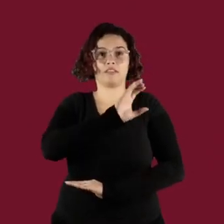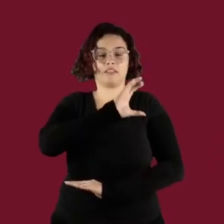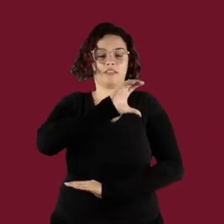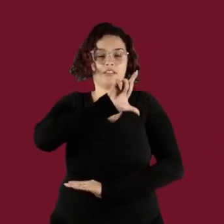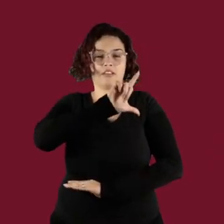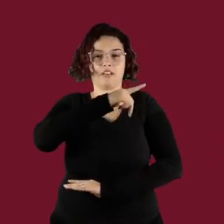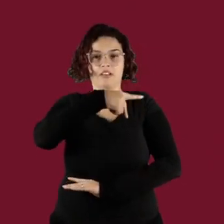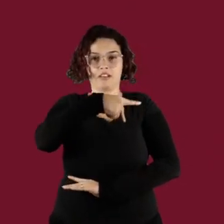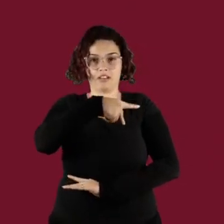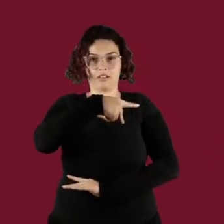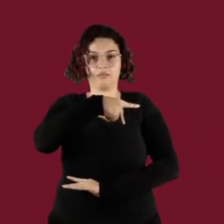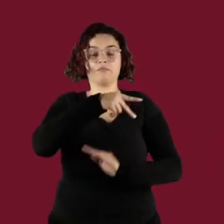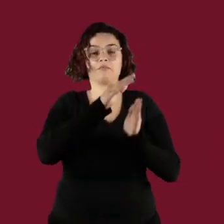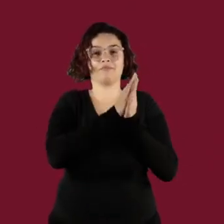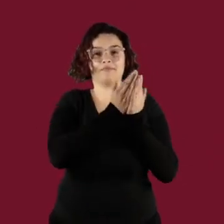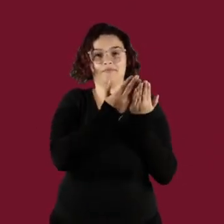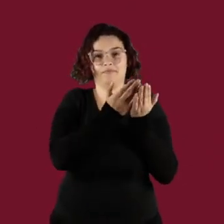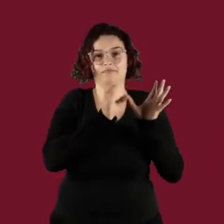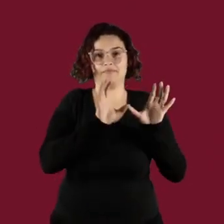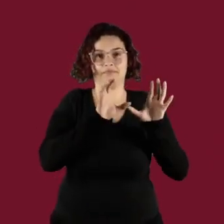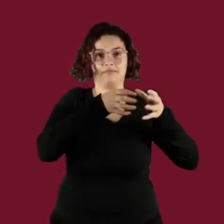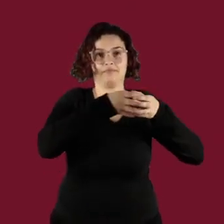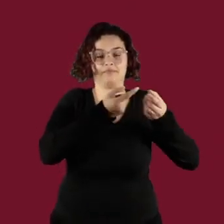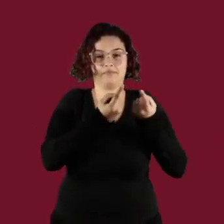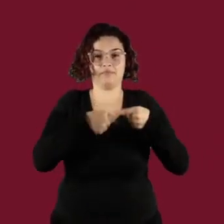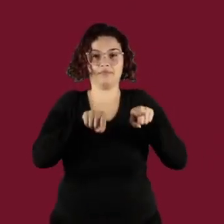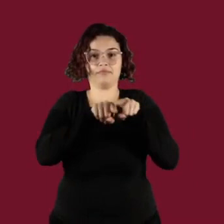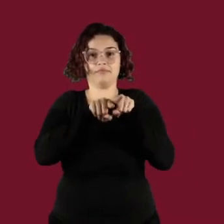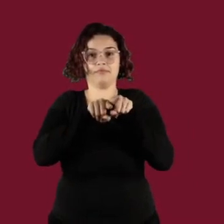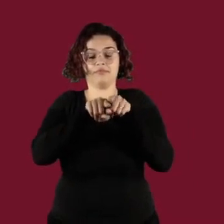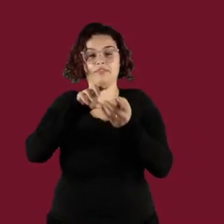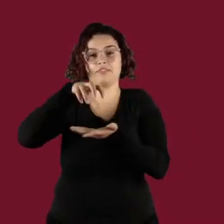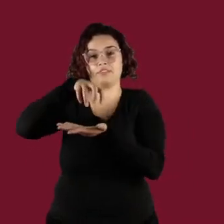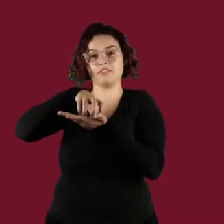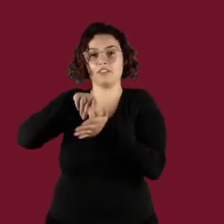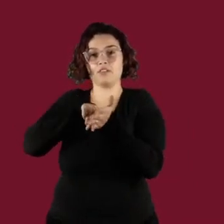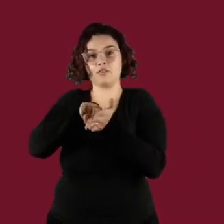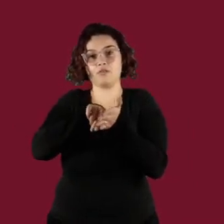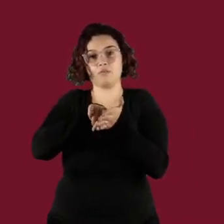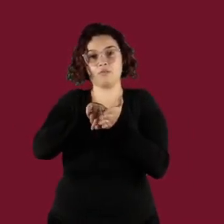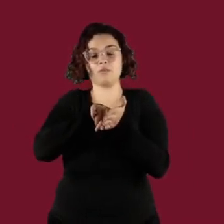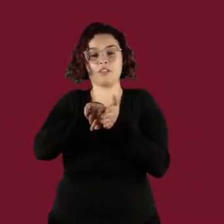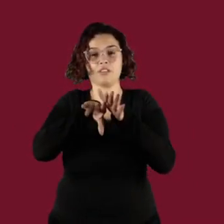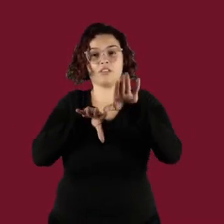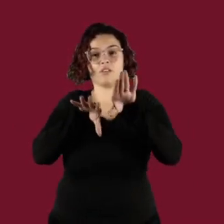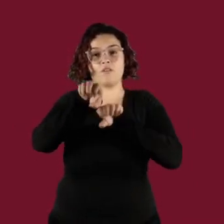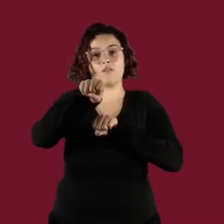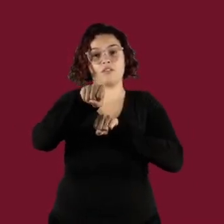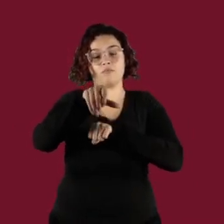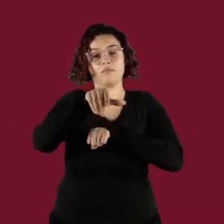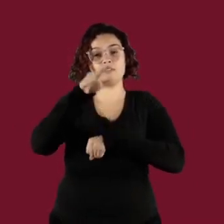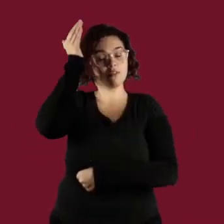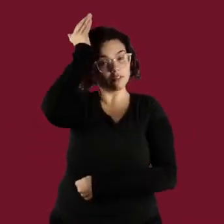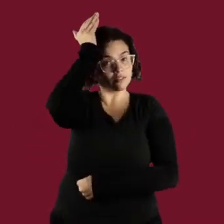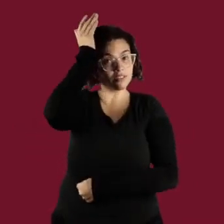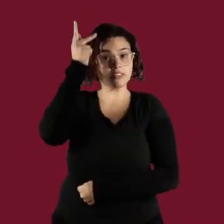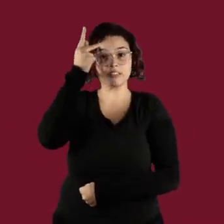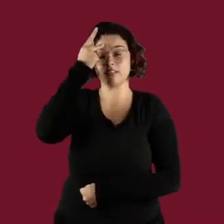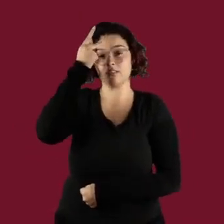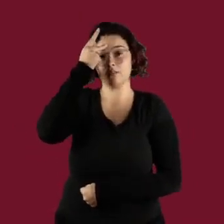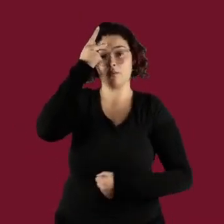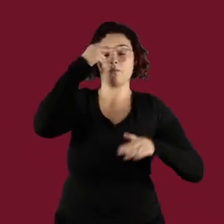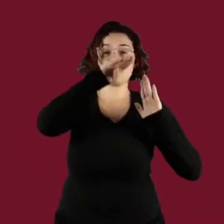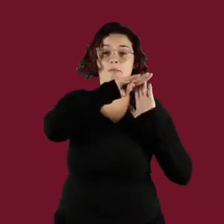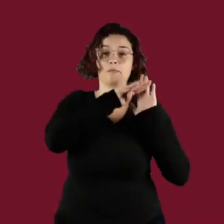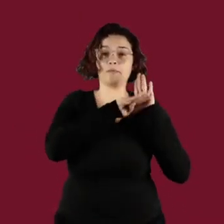do Livro, a CBL, em parceria com o Centro de Pesquisa e Formação do Sesc São Paulo. A programação tem por objetivo